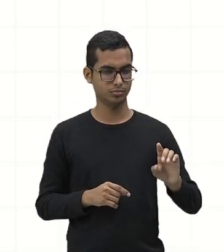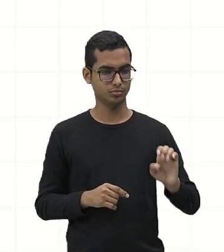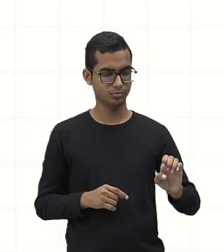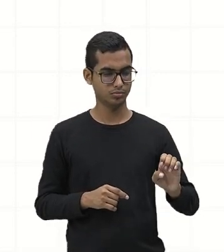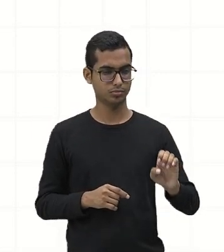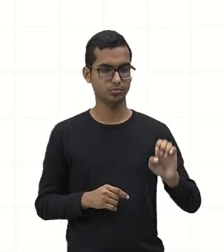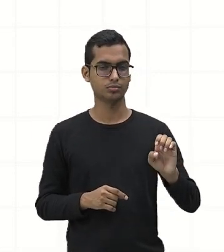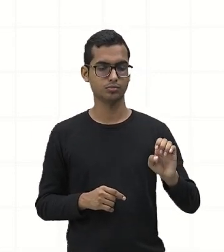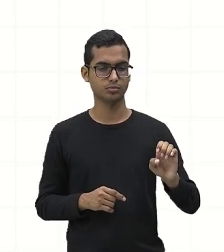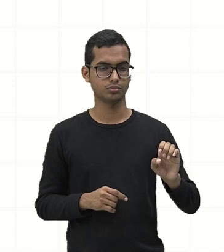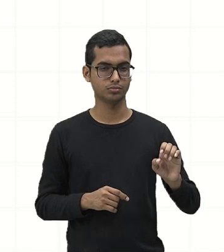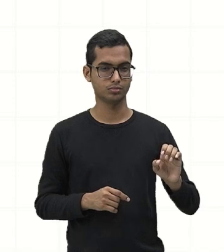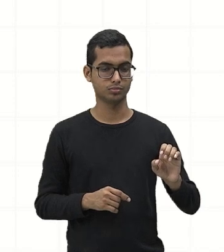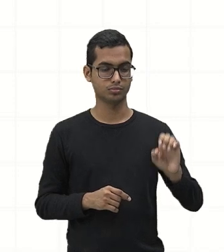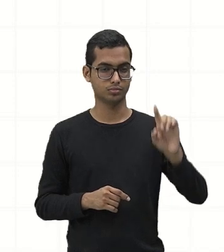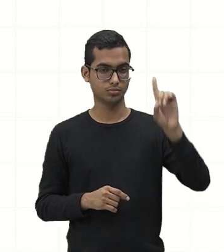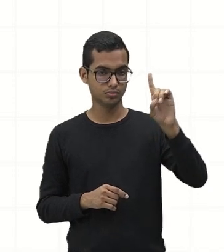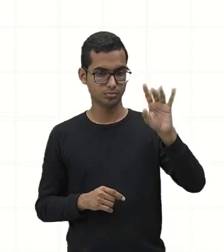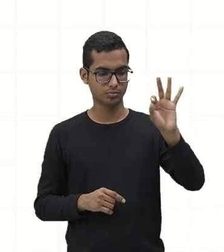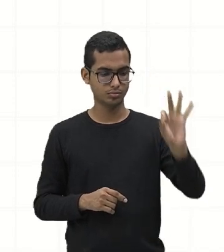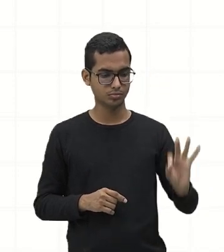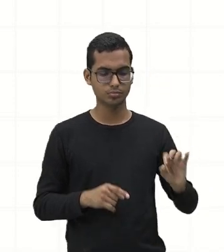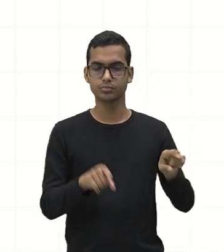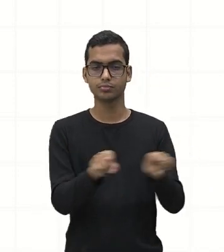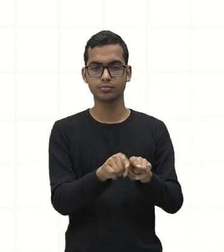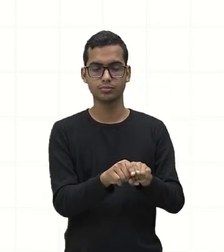100. Deixa eu só reescrever esse 40 aqui.